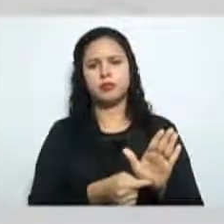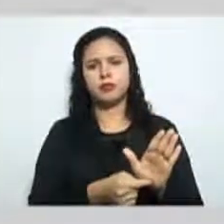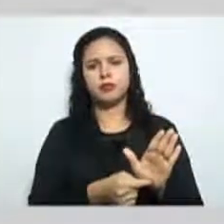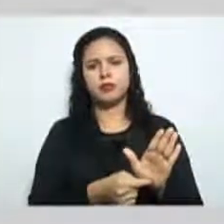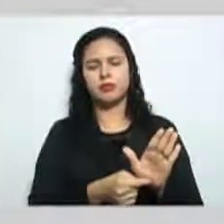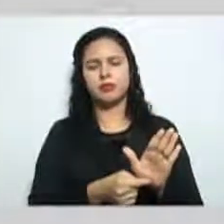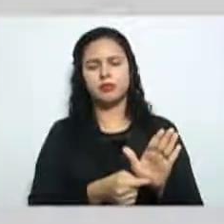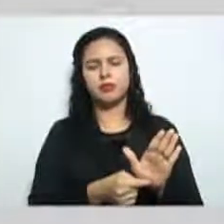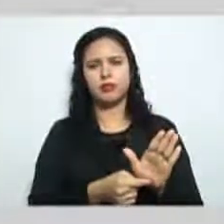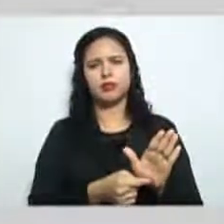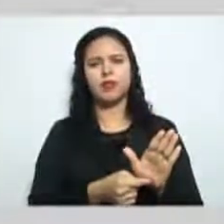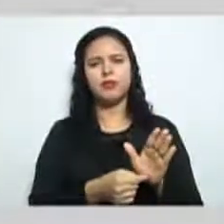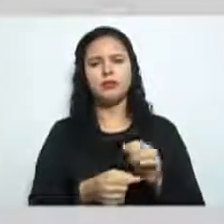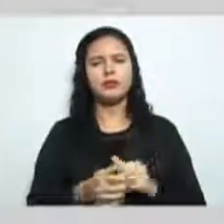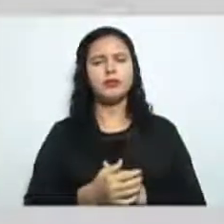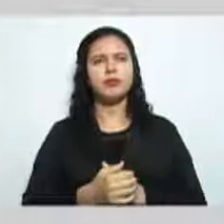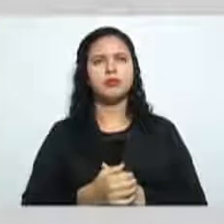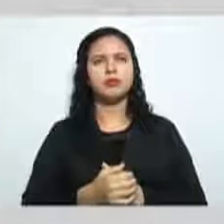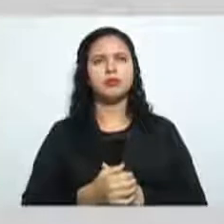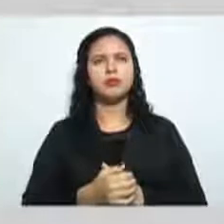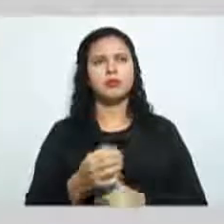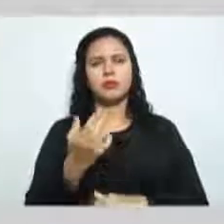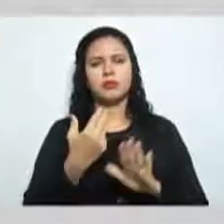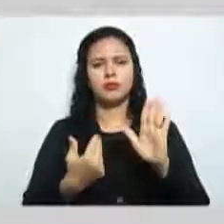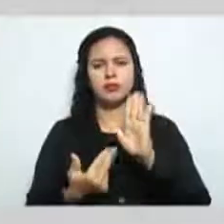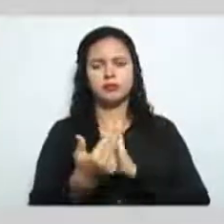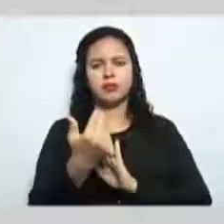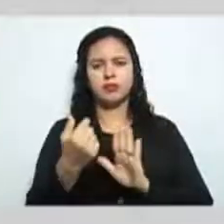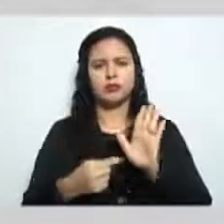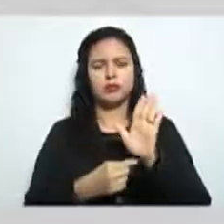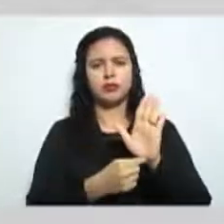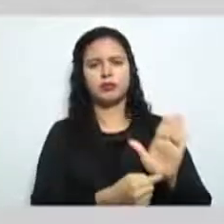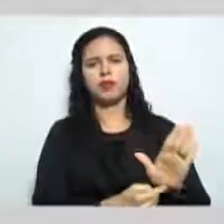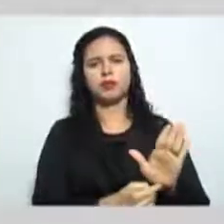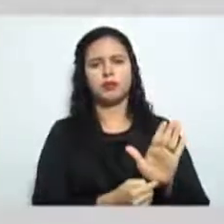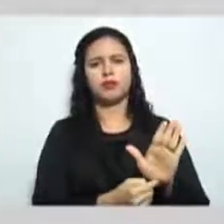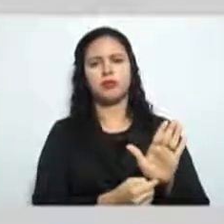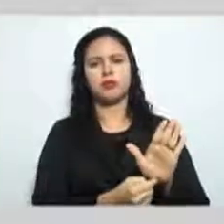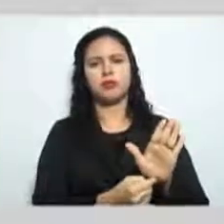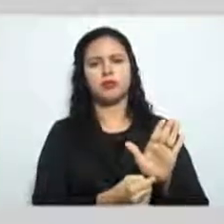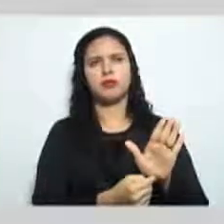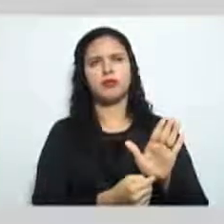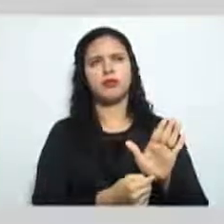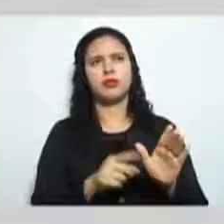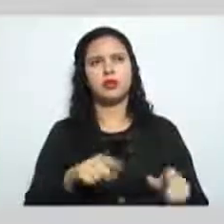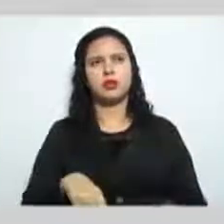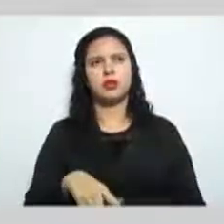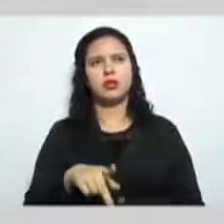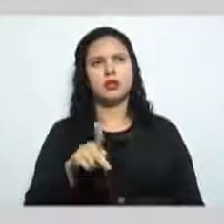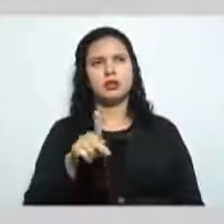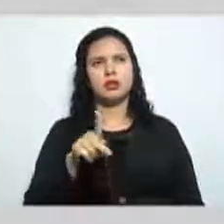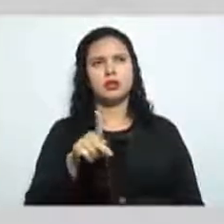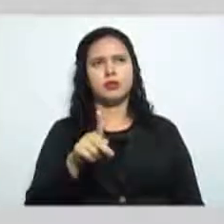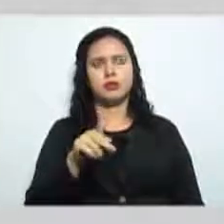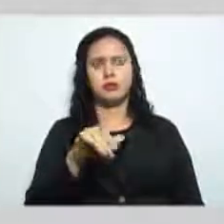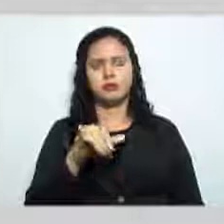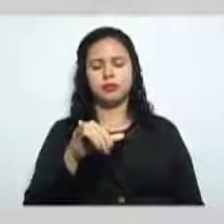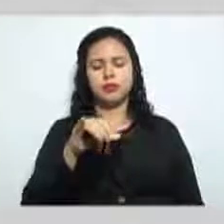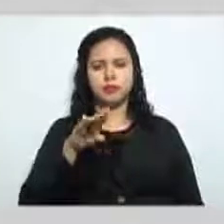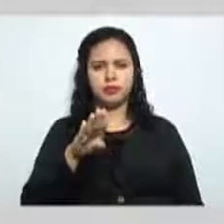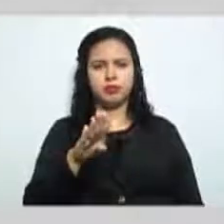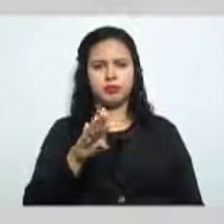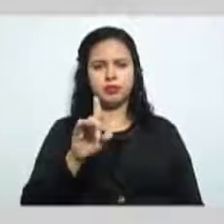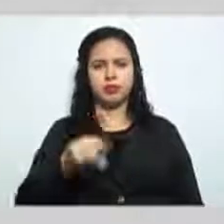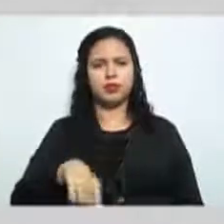falando aqui. Esse gráfico traz o produto interno bruto. O produto interno bruto é a produção de riqueza. Nesse caso, a